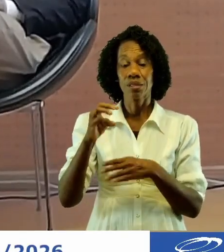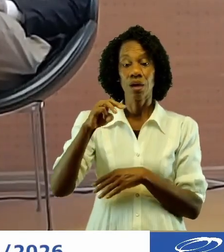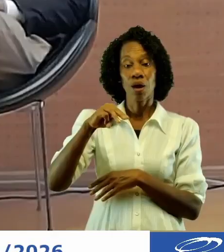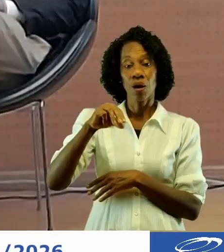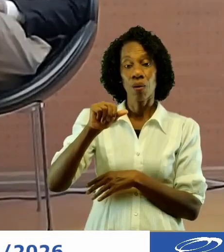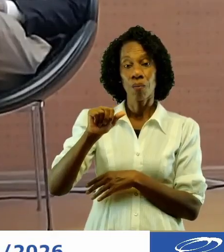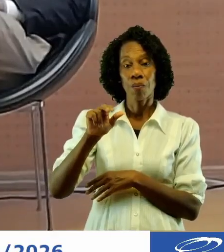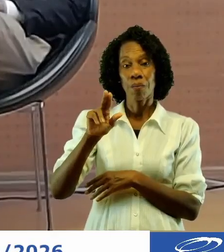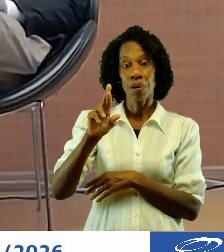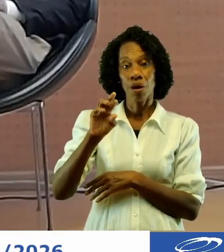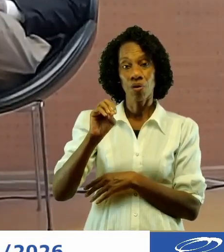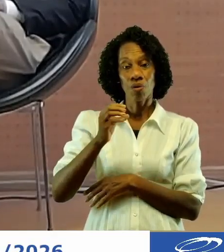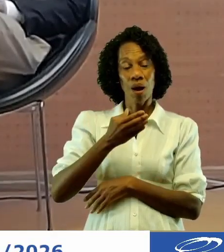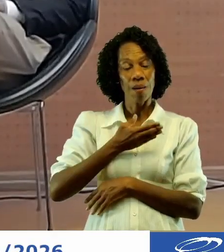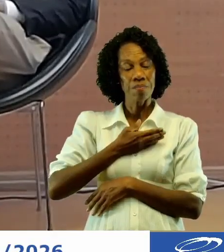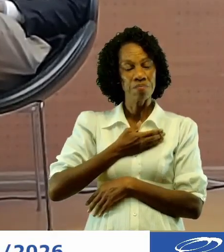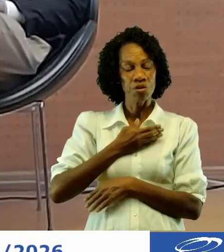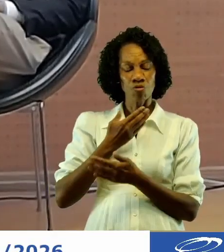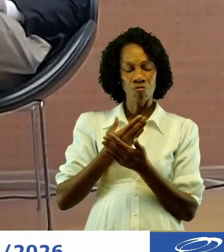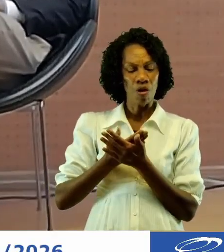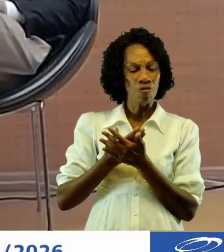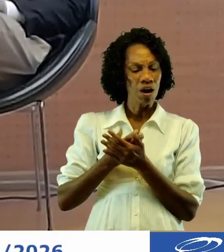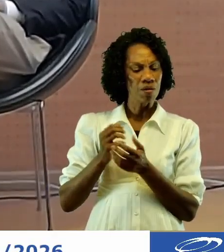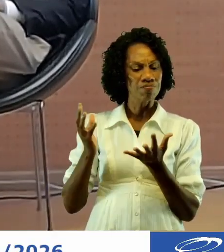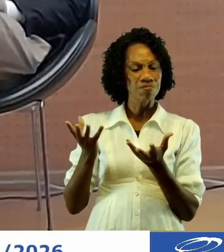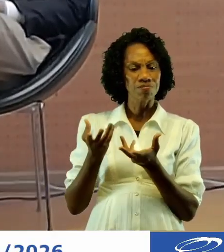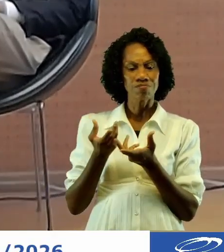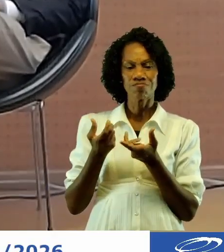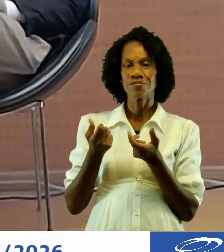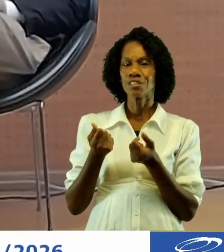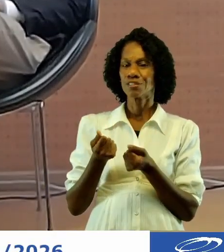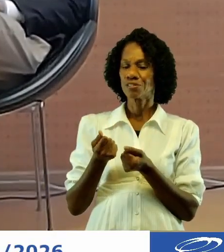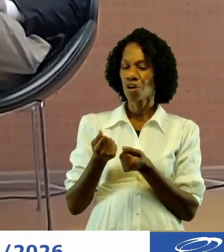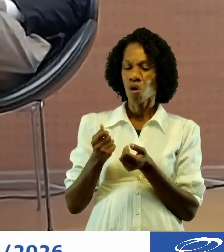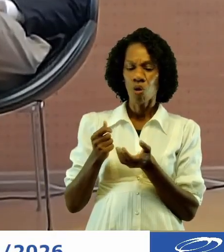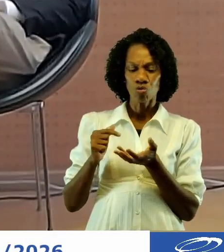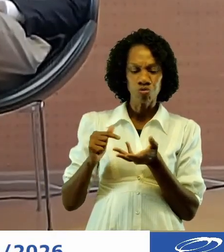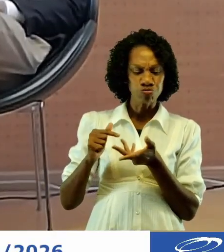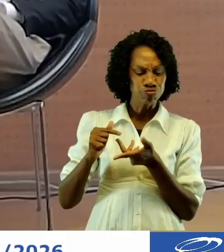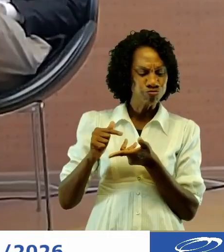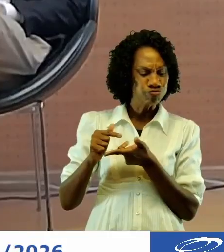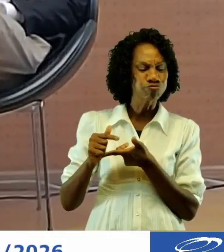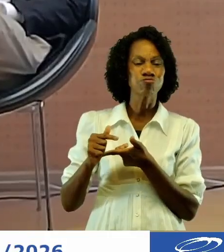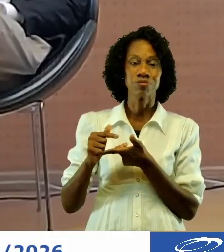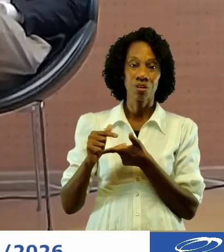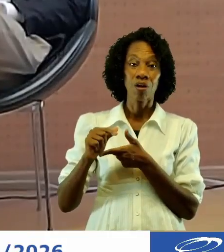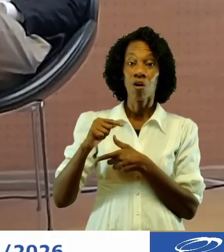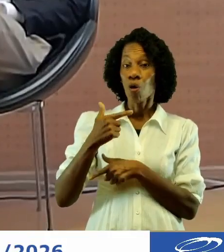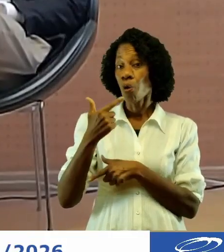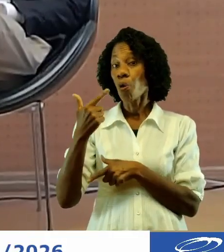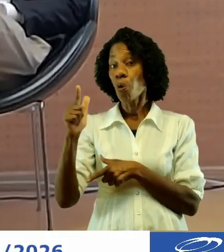grande amigo, pela aula brilhante. Eu sei que tem muita coisa para discutir, nós vamos ter mais uma oportunidade